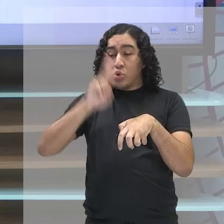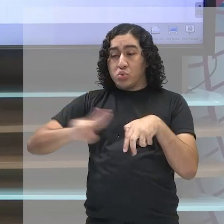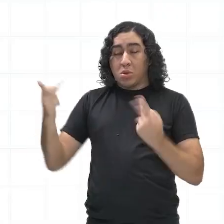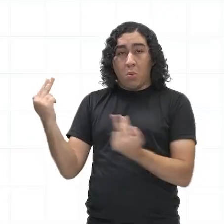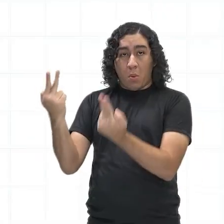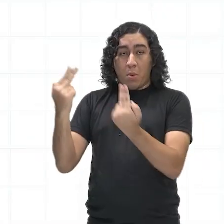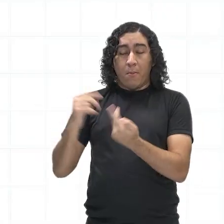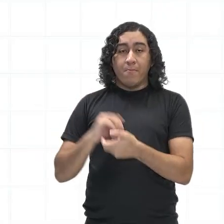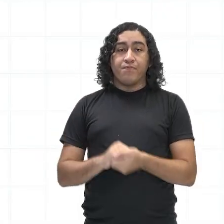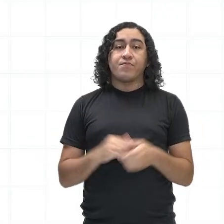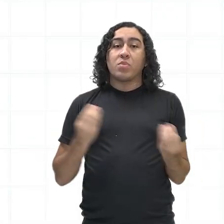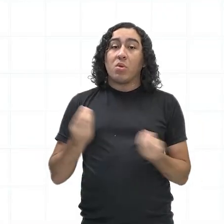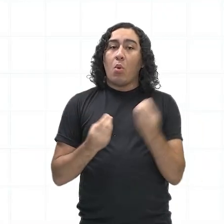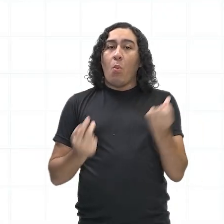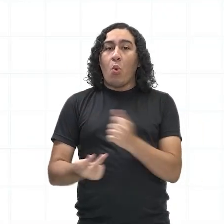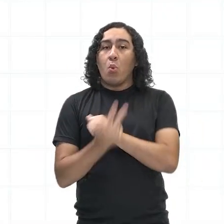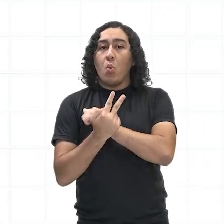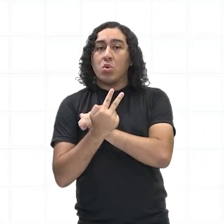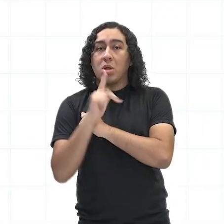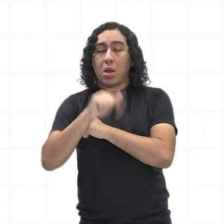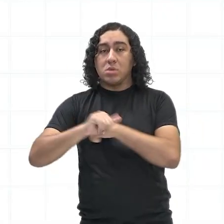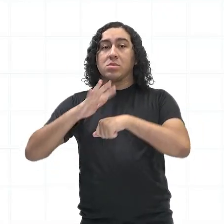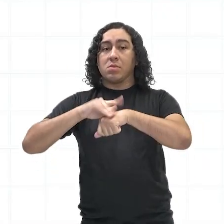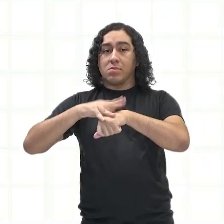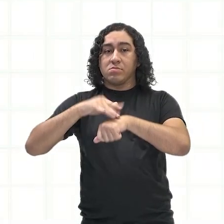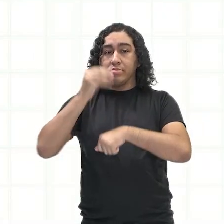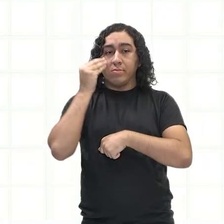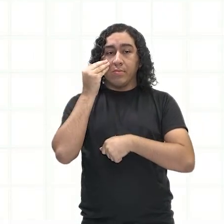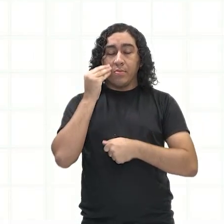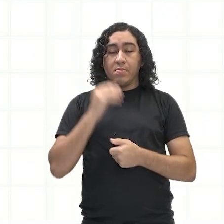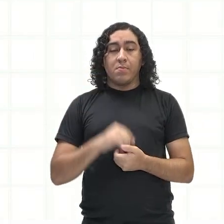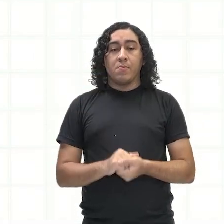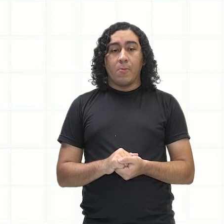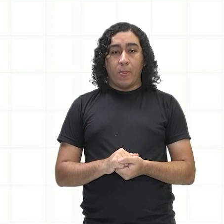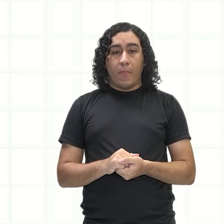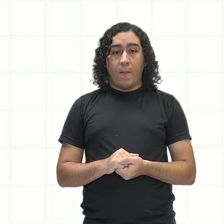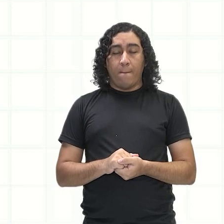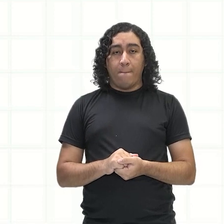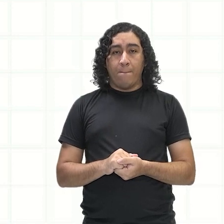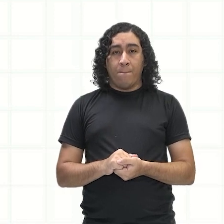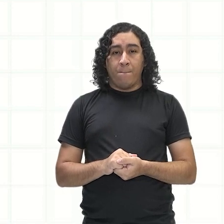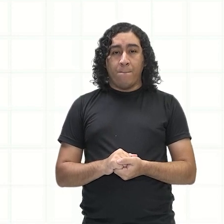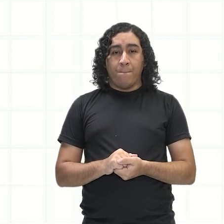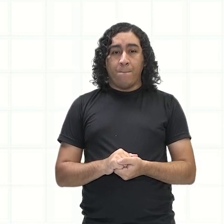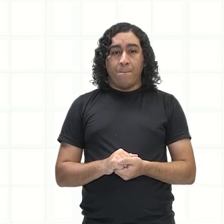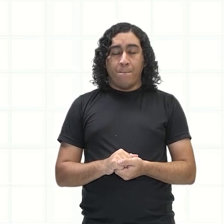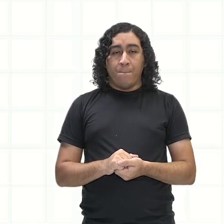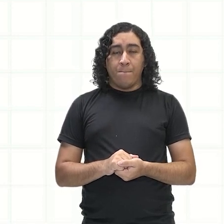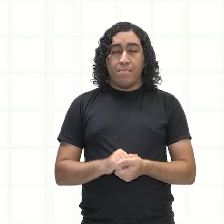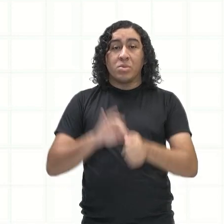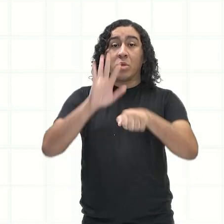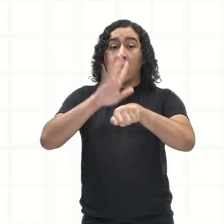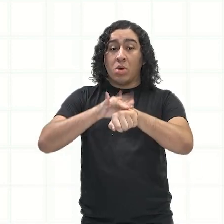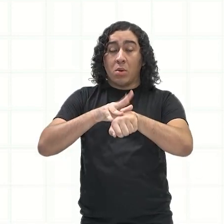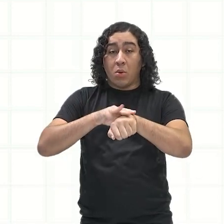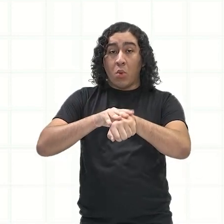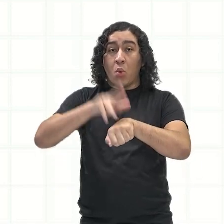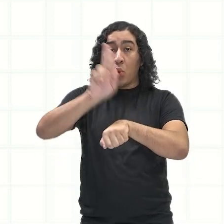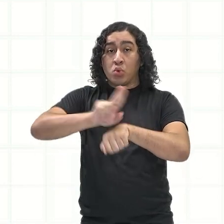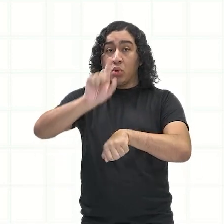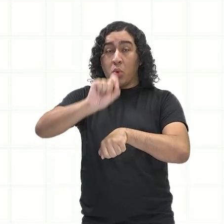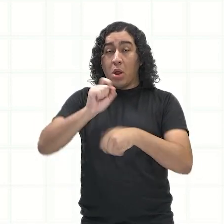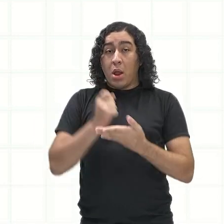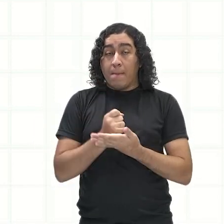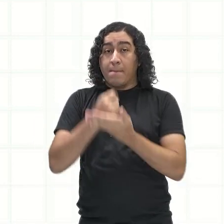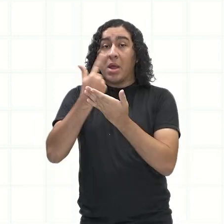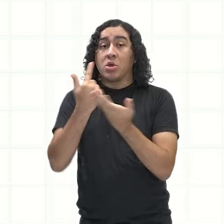o tratamento do herpes aí na outra imagem. O tratamento é feito com o uso de drogas antivirais, que pode